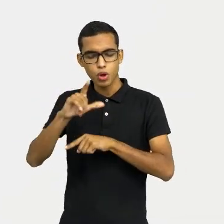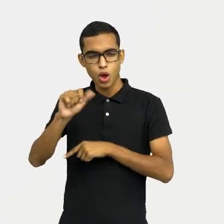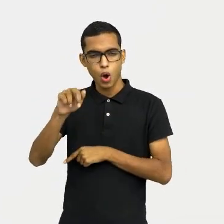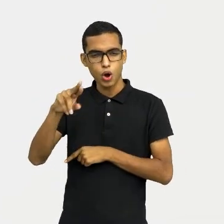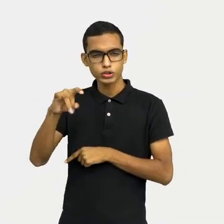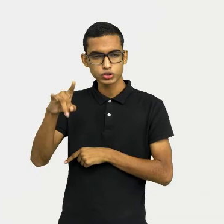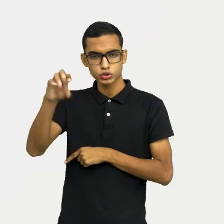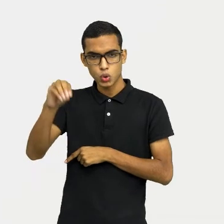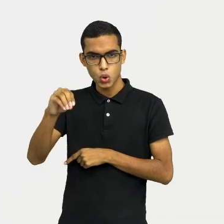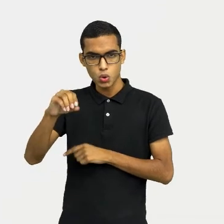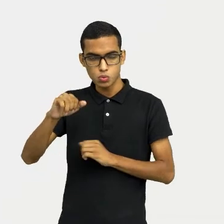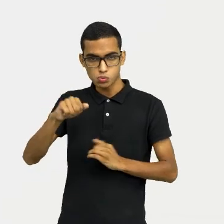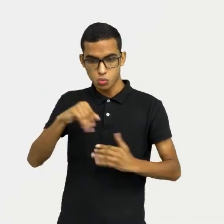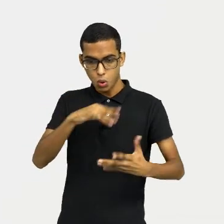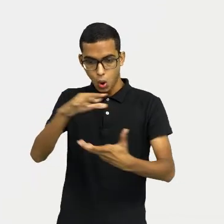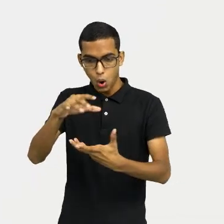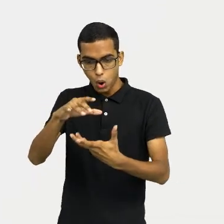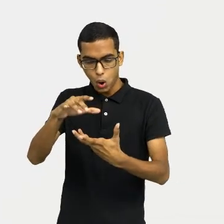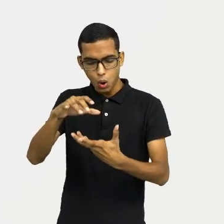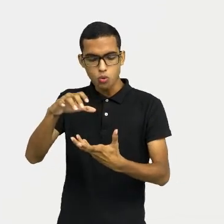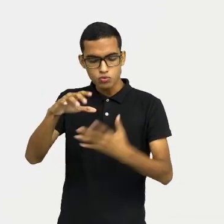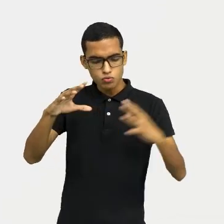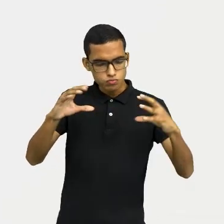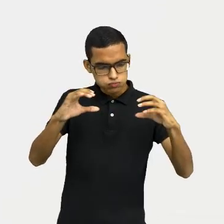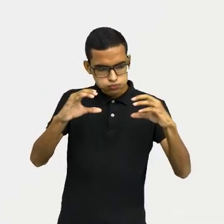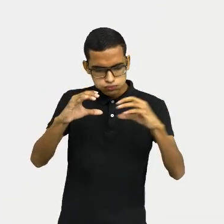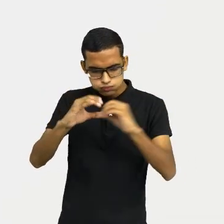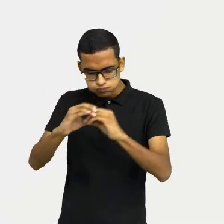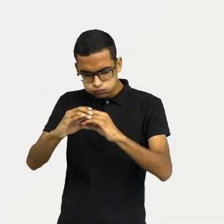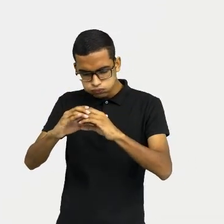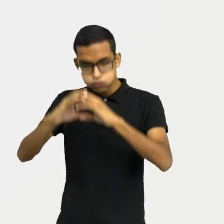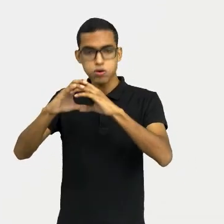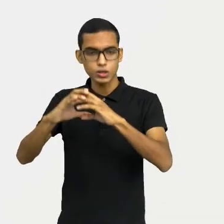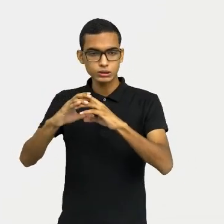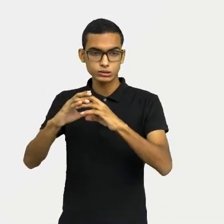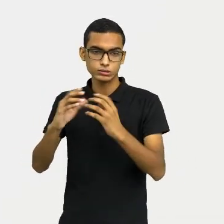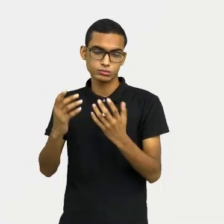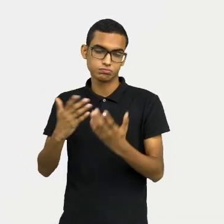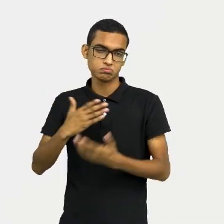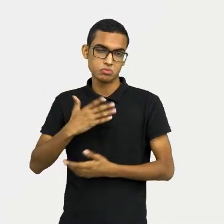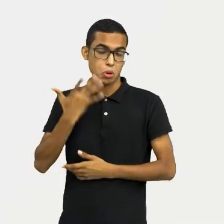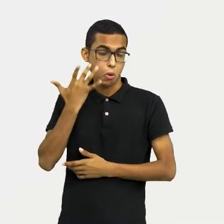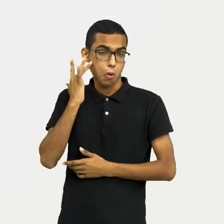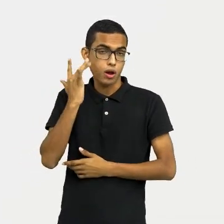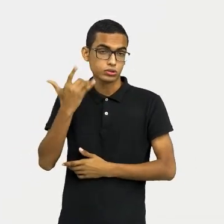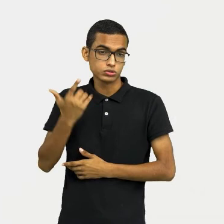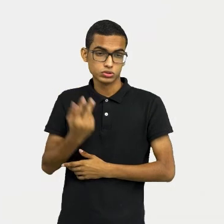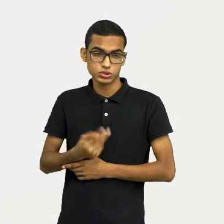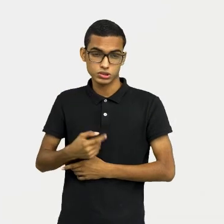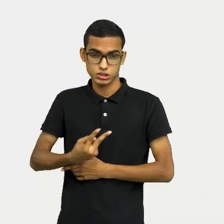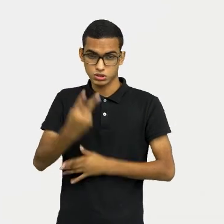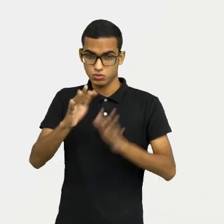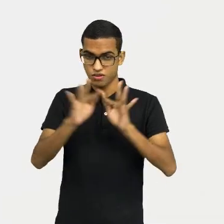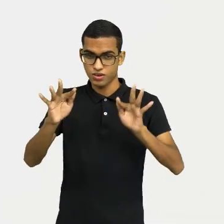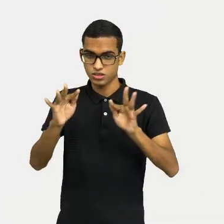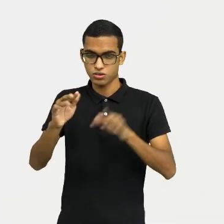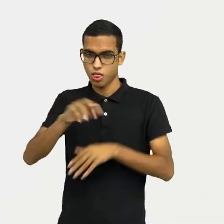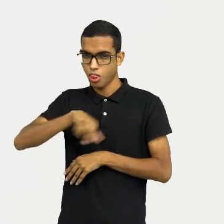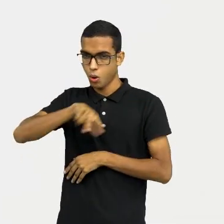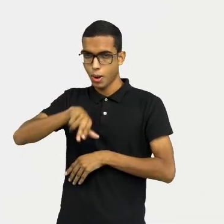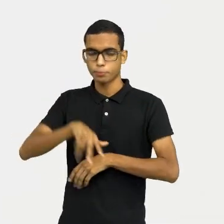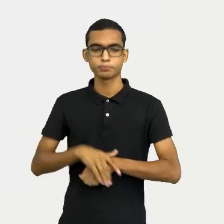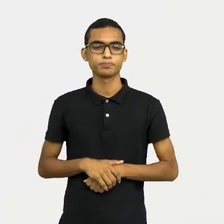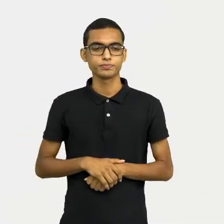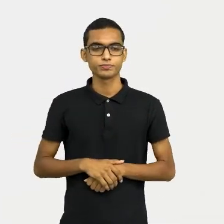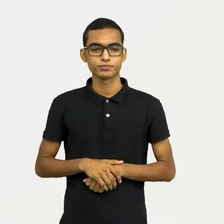vocês acham? Por mim, a gente anula esse item 2 aí, porque não é isso não.